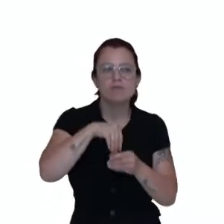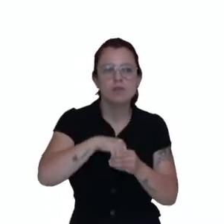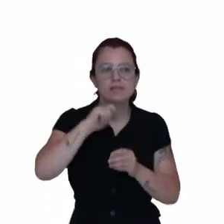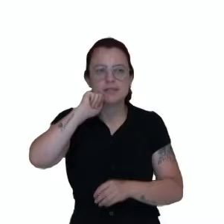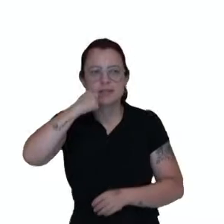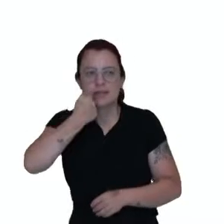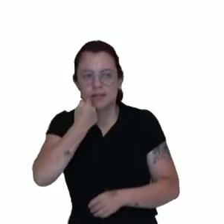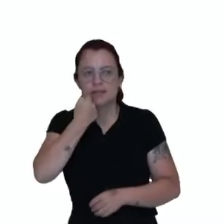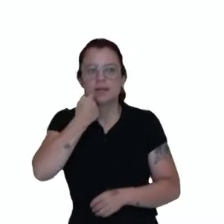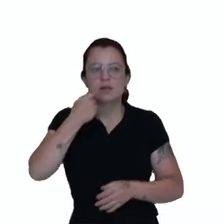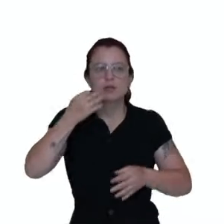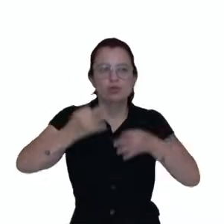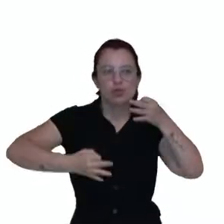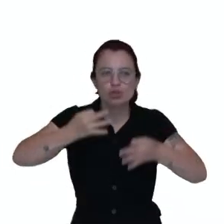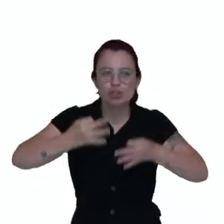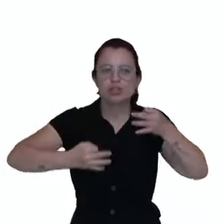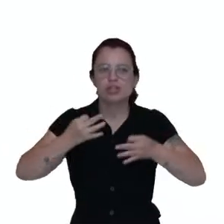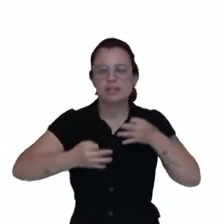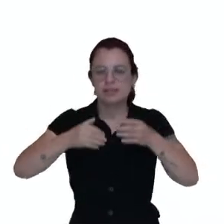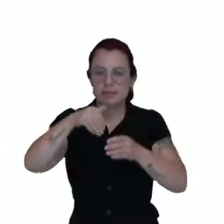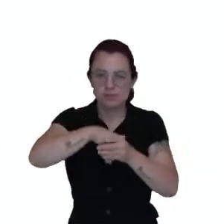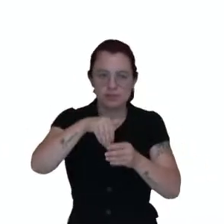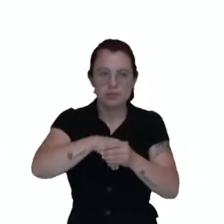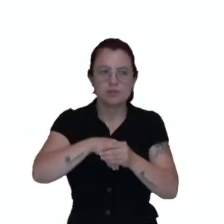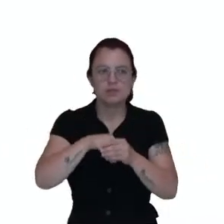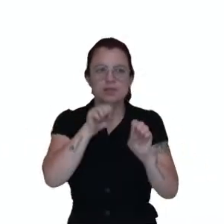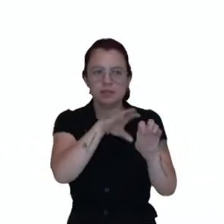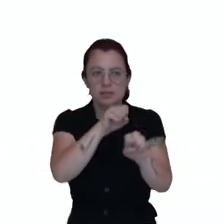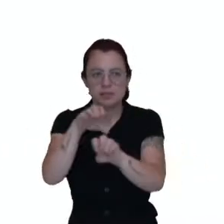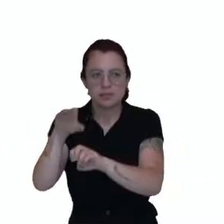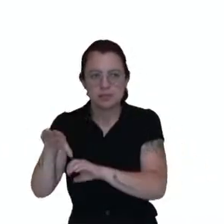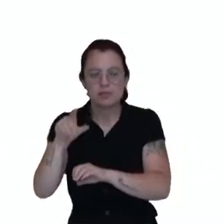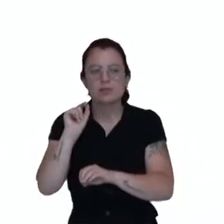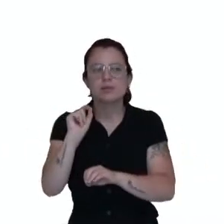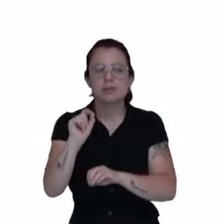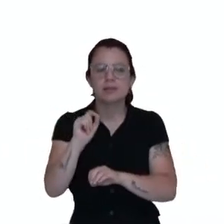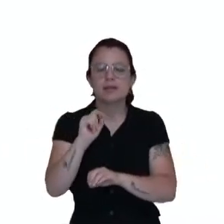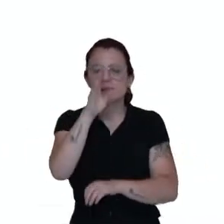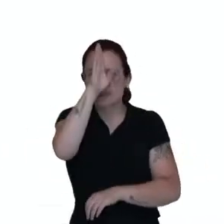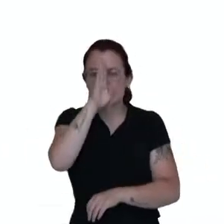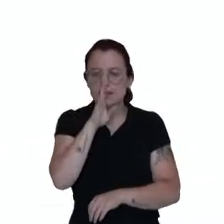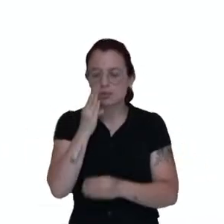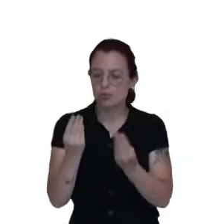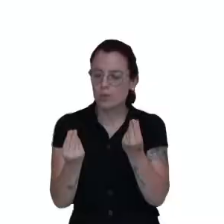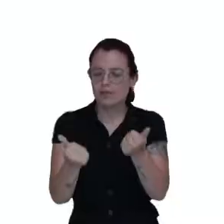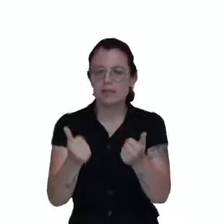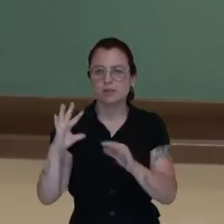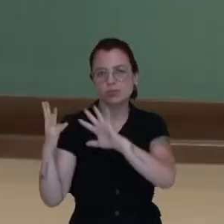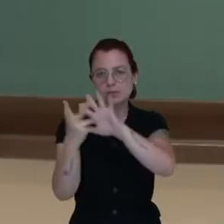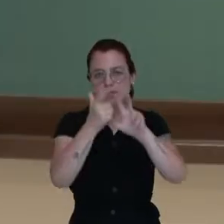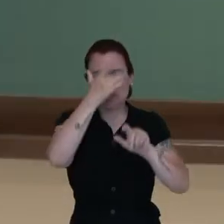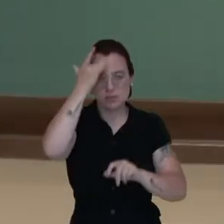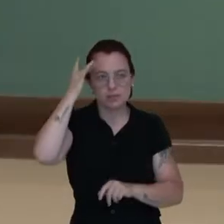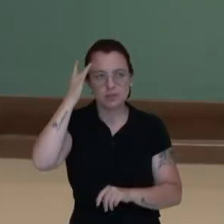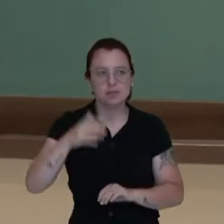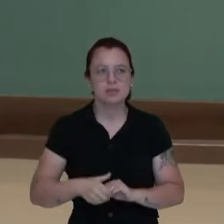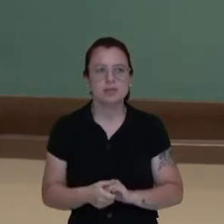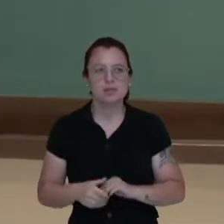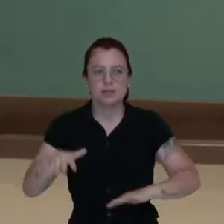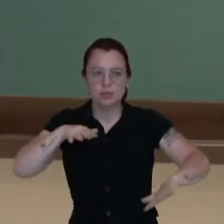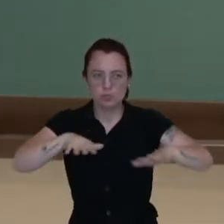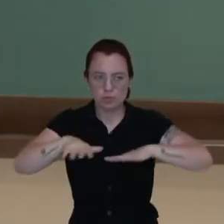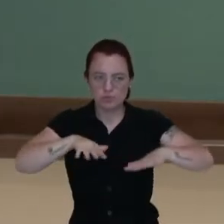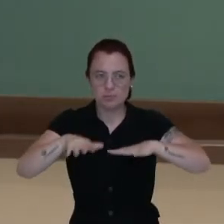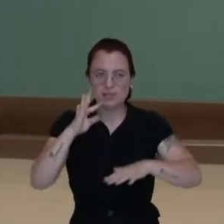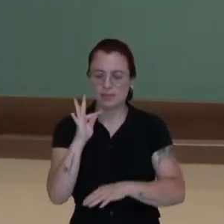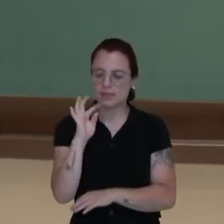justiça eleitoral confiável, o ensino gratuito e obrigatório de qualidade para todos. Ou seja, o movimento